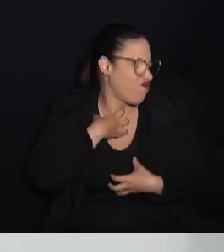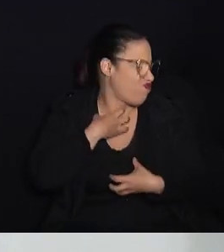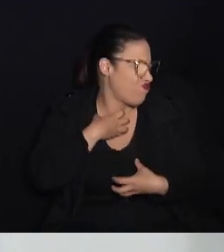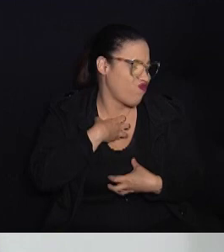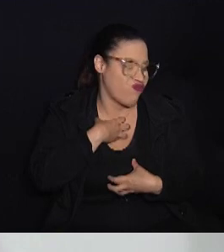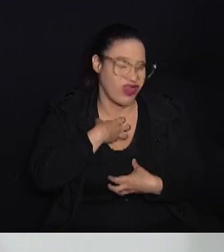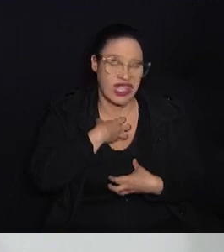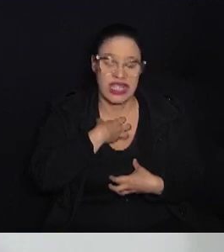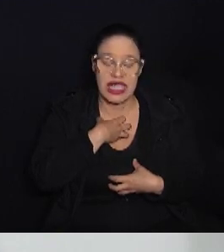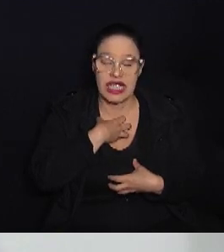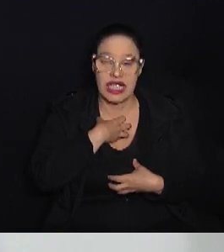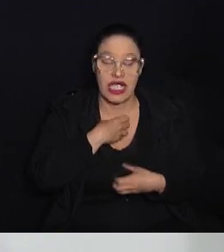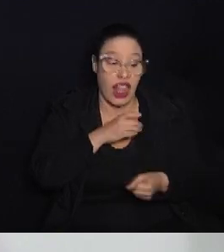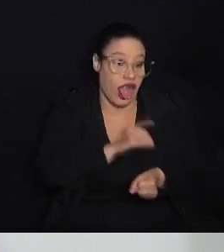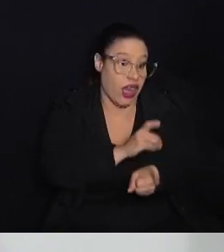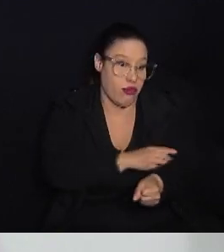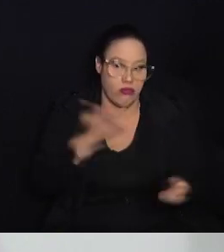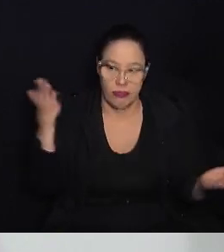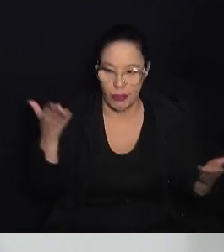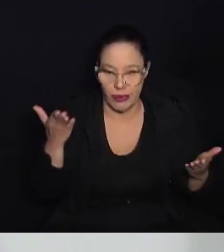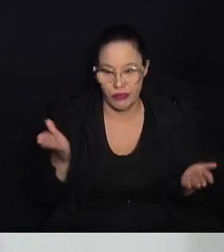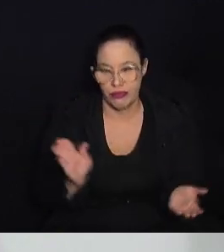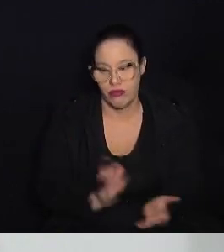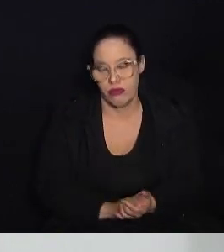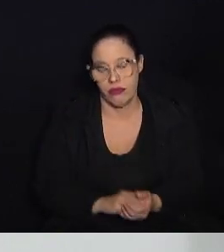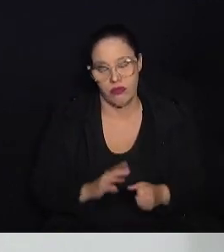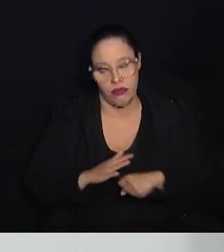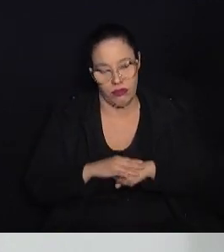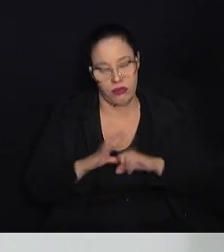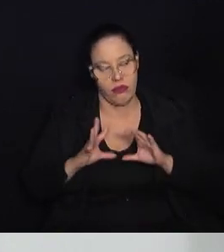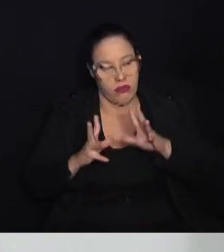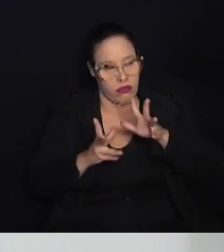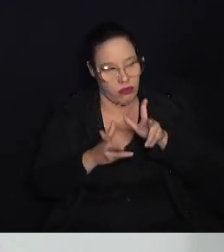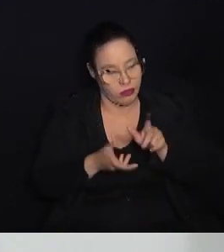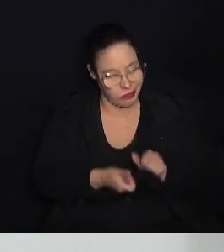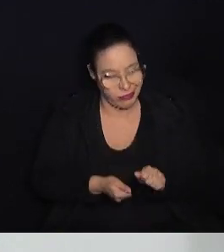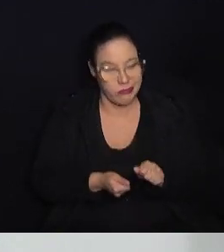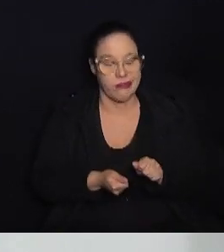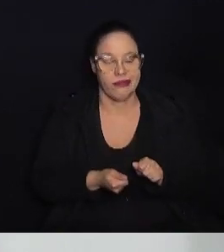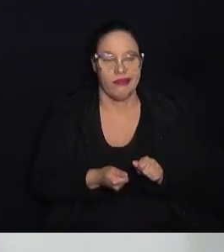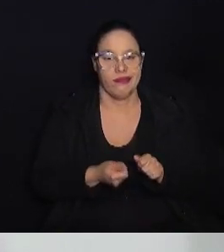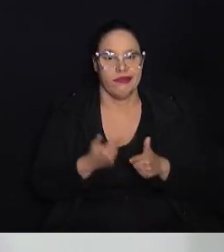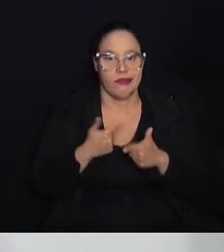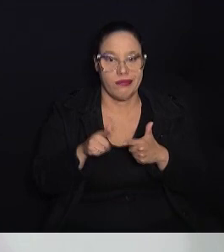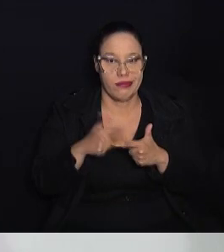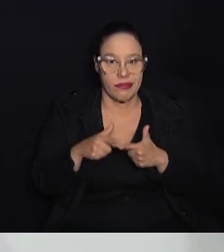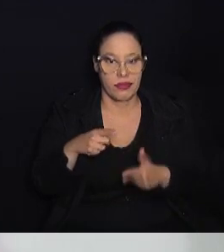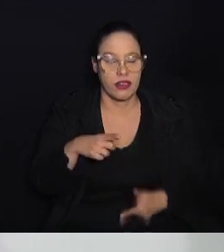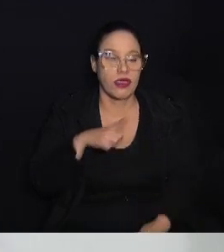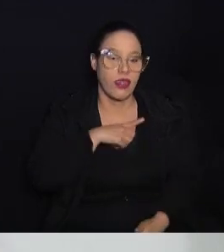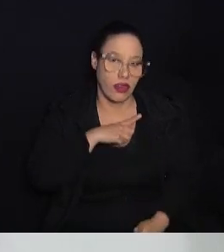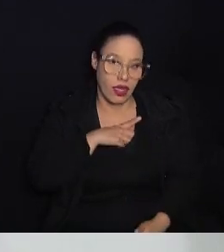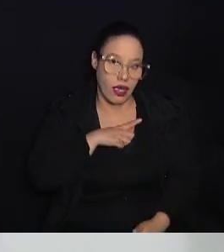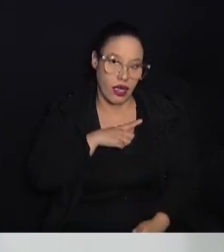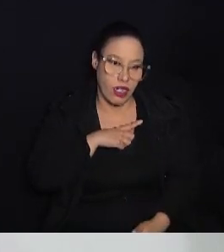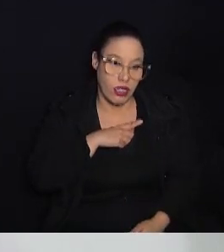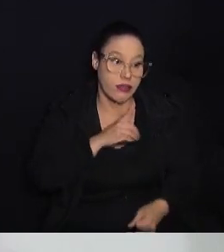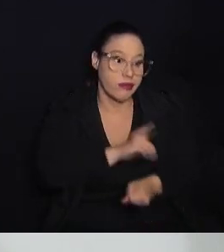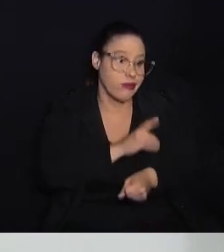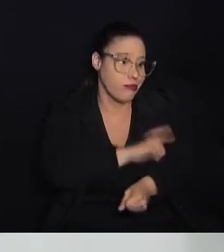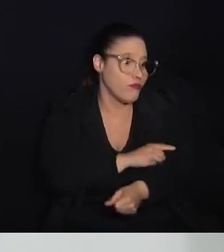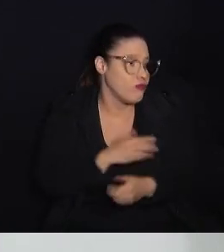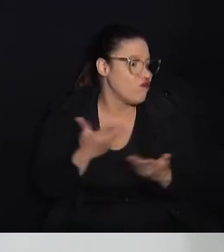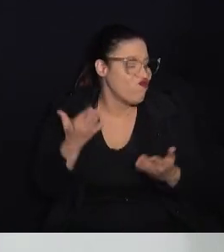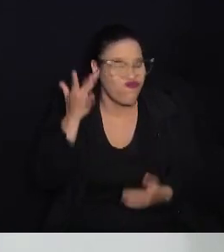sente nada e já apresenta a doença. Então, no mundo inteiro, um grande problema é que muitas pessoas têm diabetes e